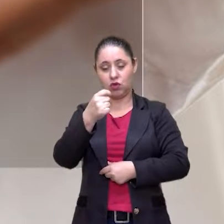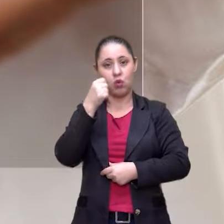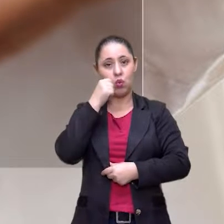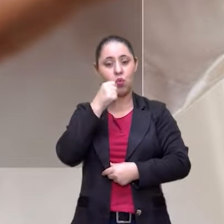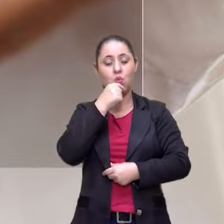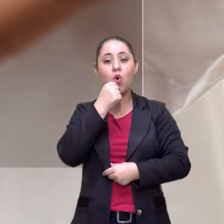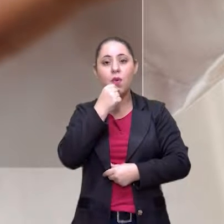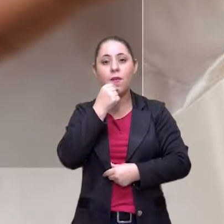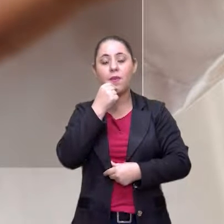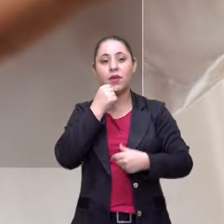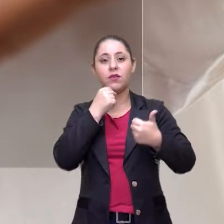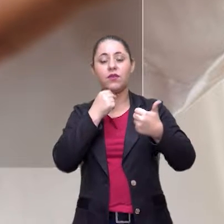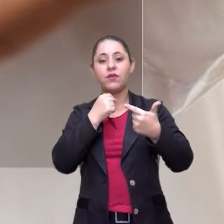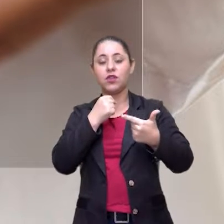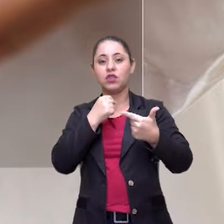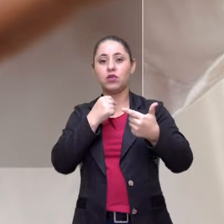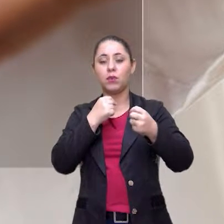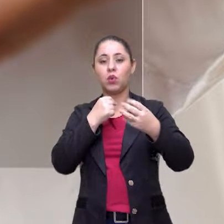20.520 em homens e